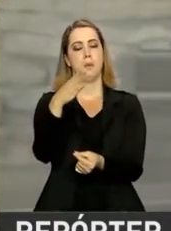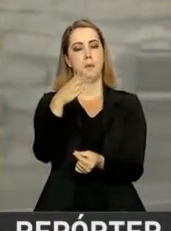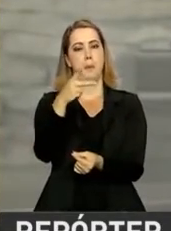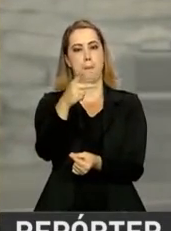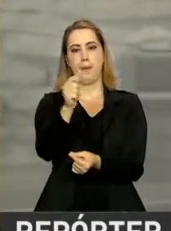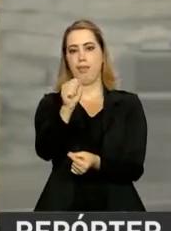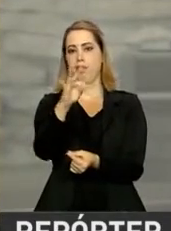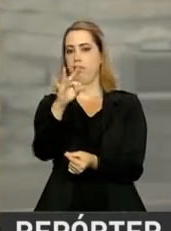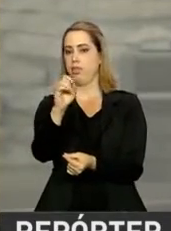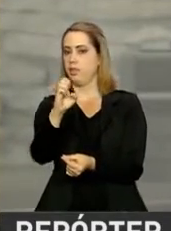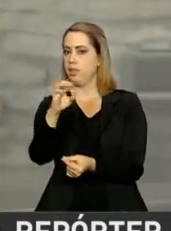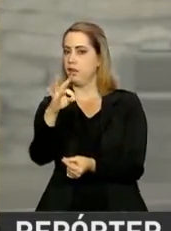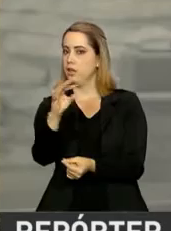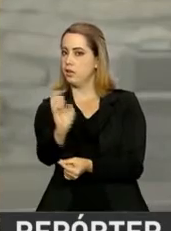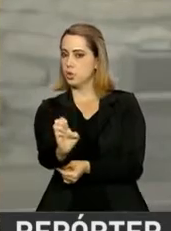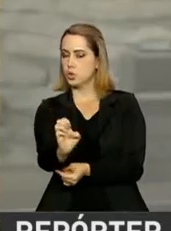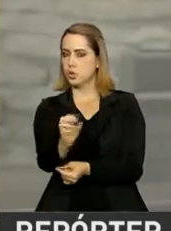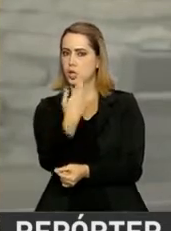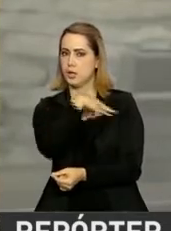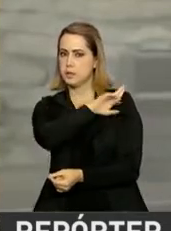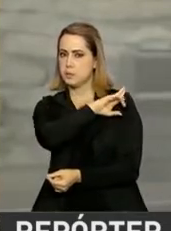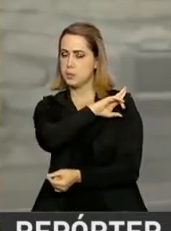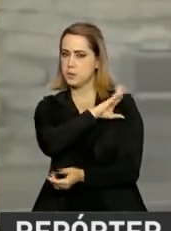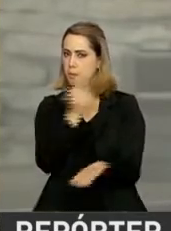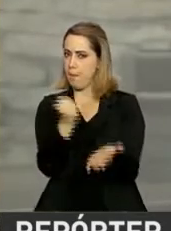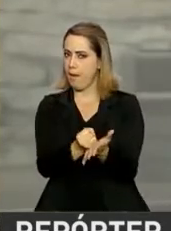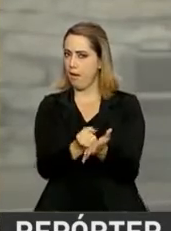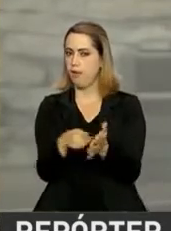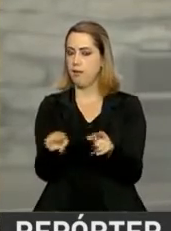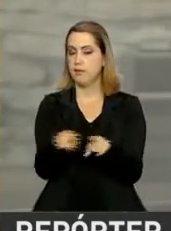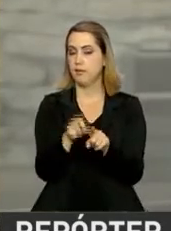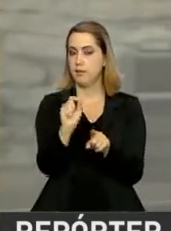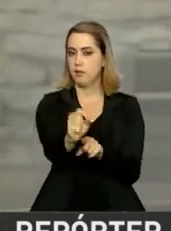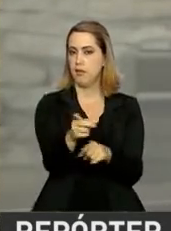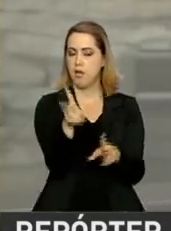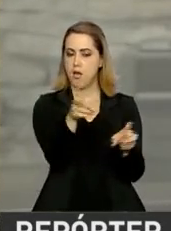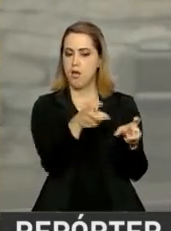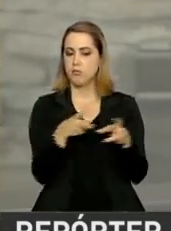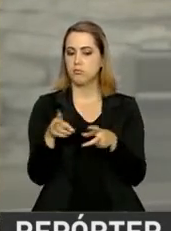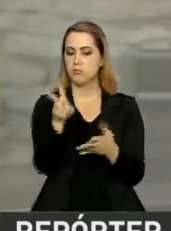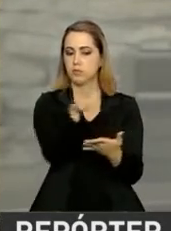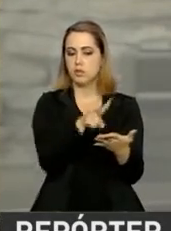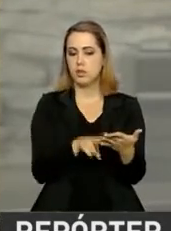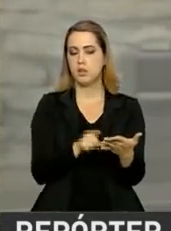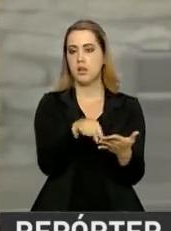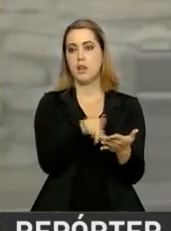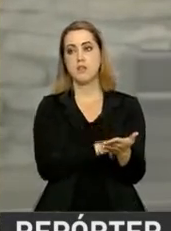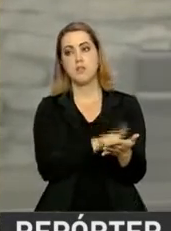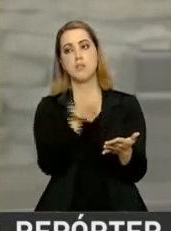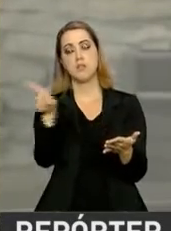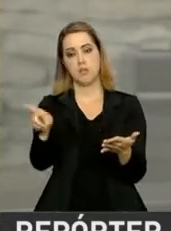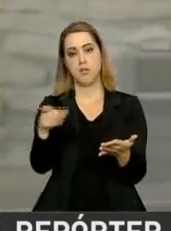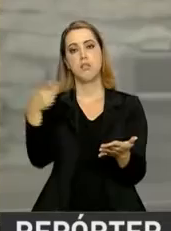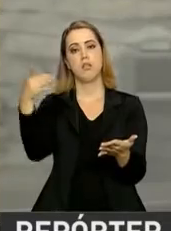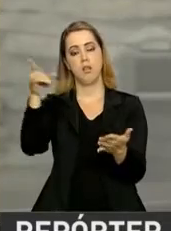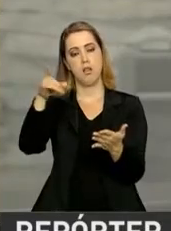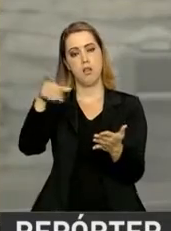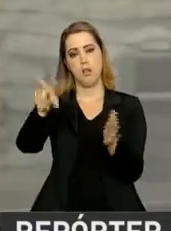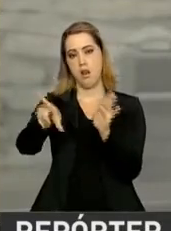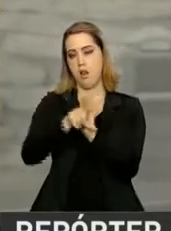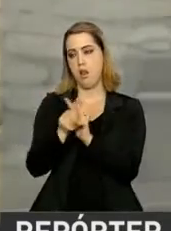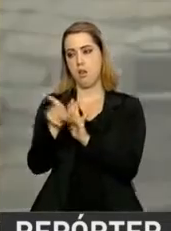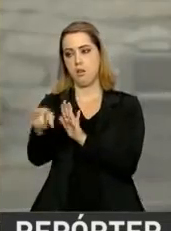proforma que as análises de projetos no japão tenha valor no brasil isso vai acelerar o registro de